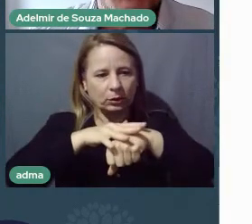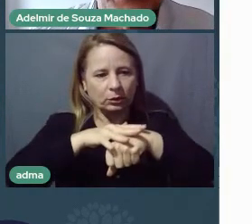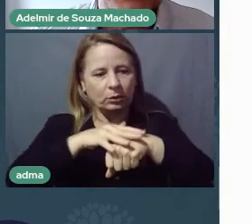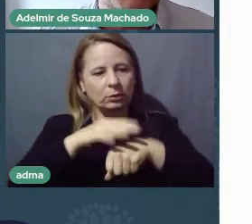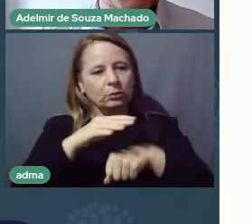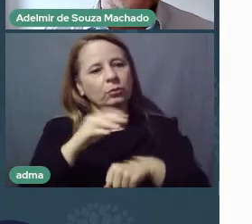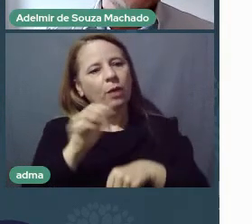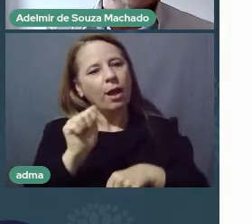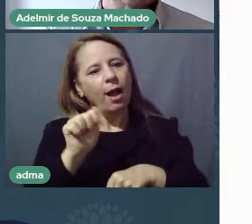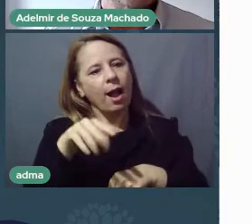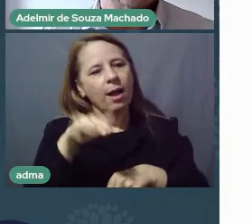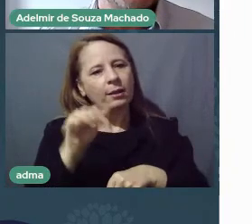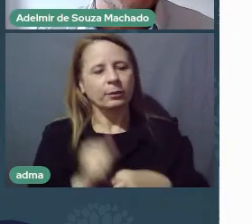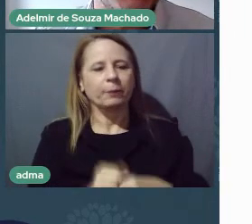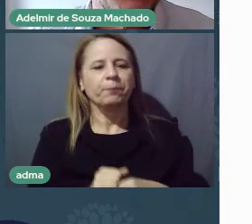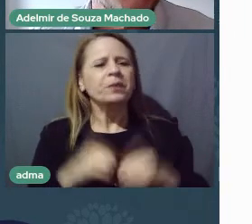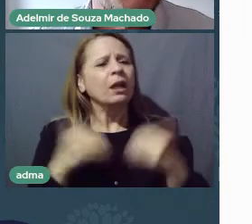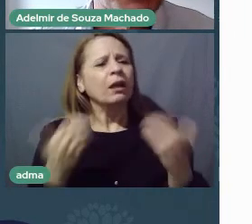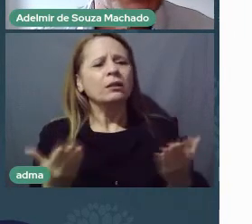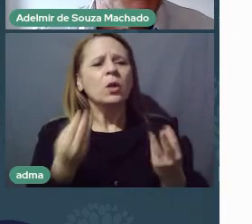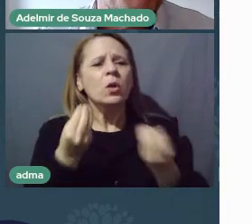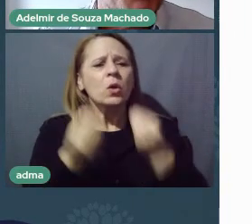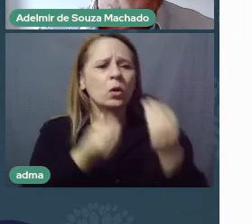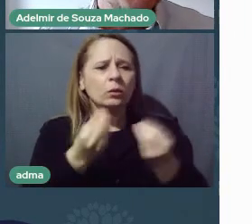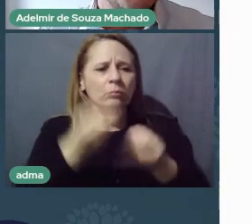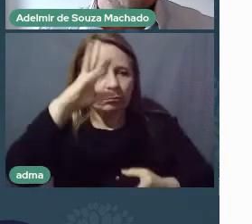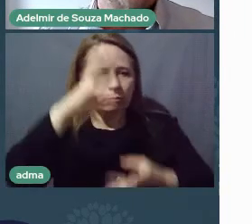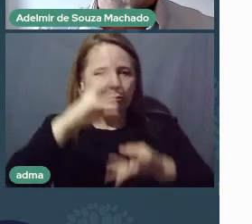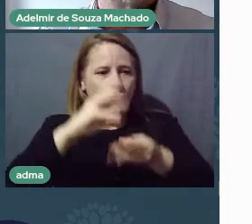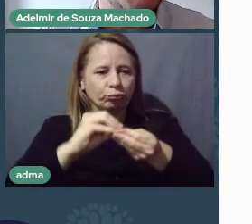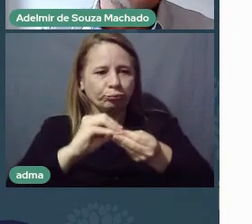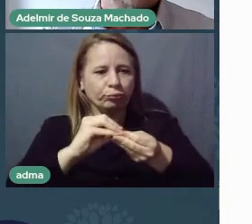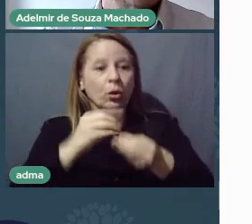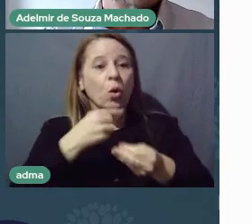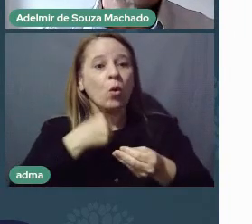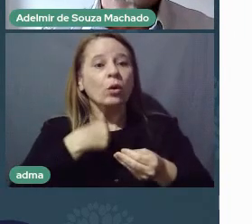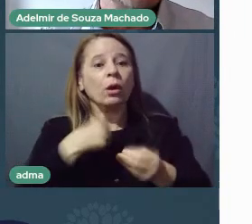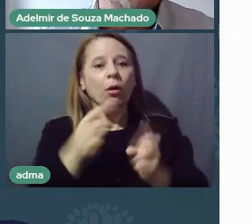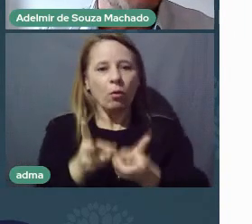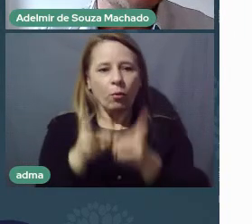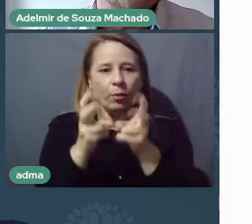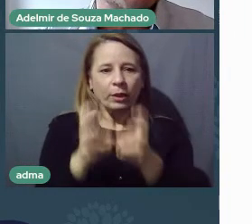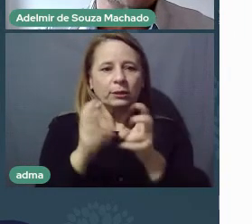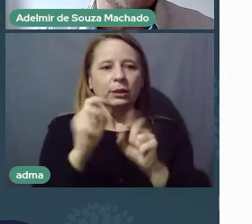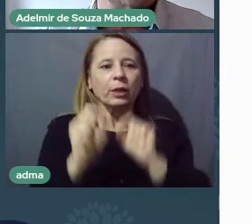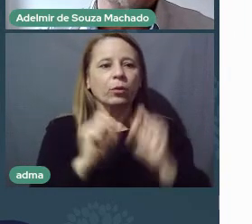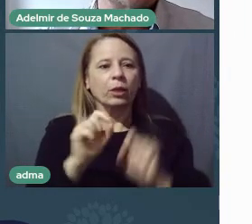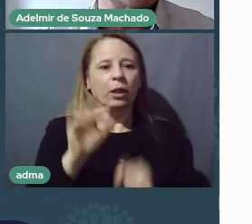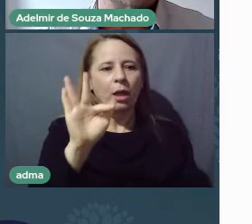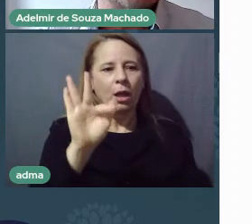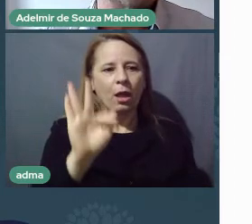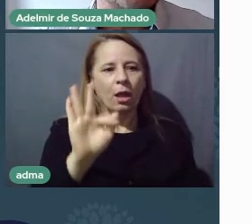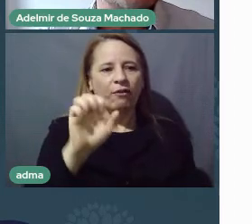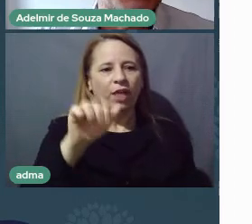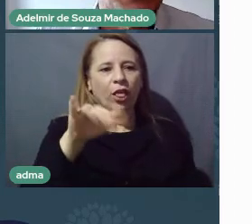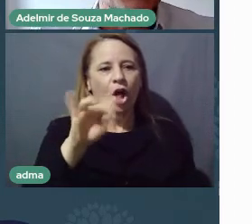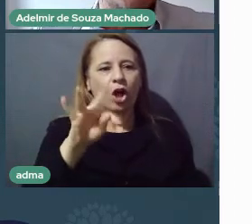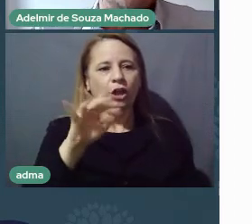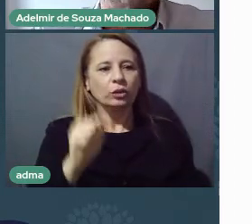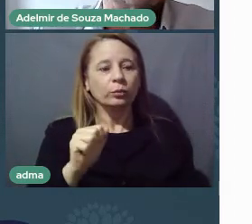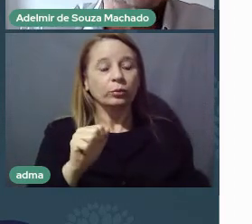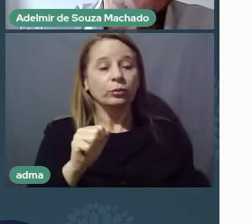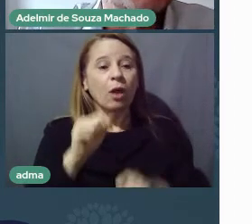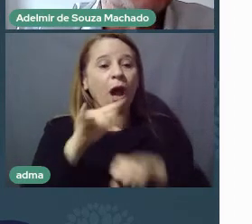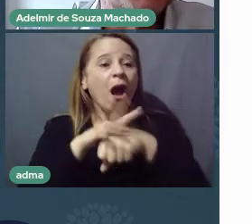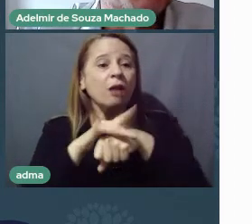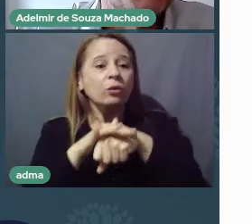então, portanto, de maneira resumida, o que eu posso ver são os fenótipos, quer dizer, a expressão da doença, e aqui